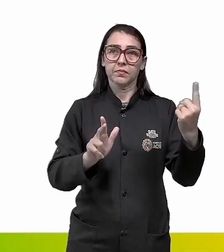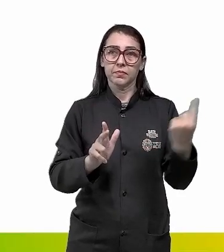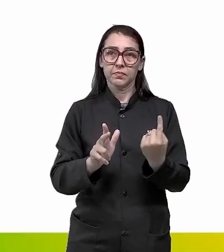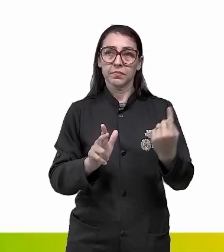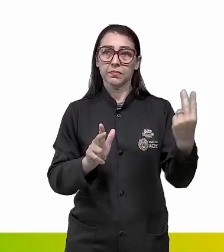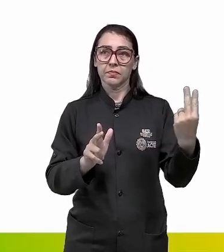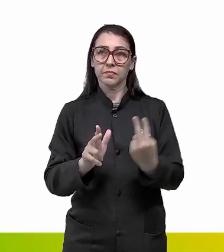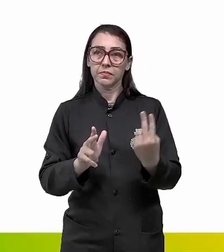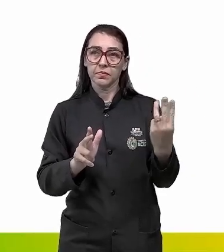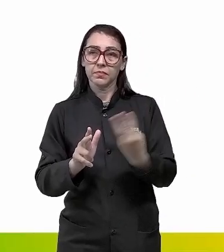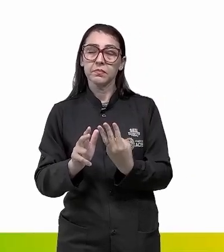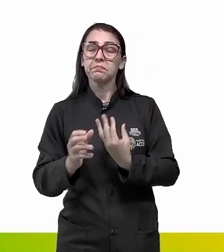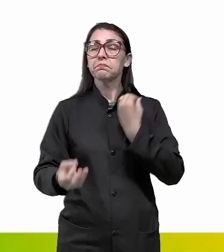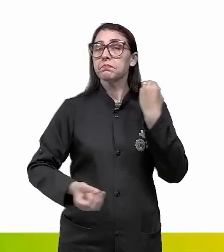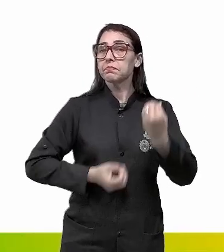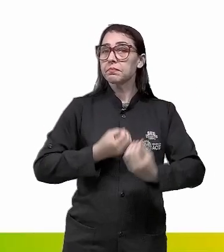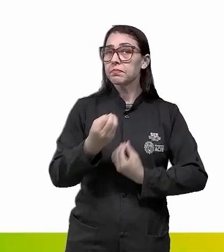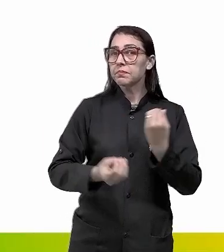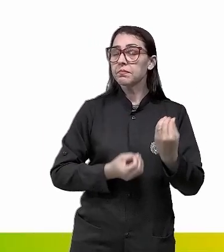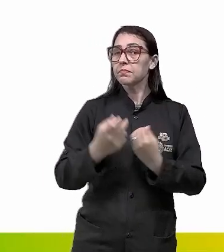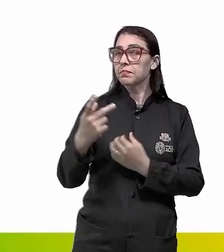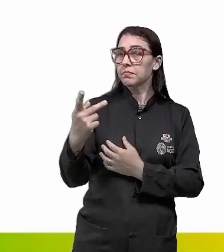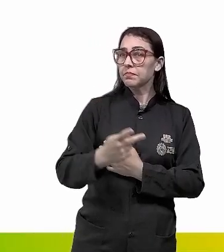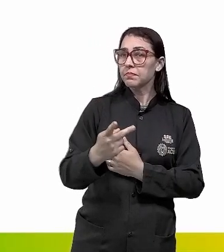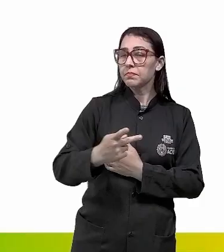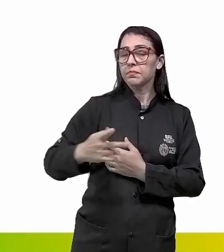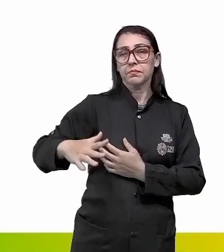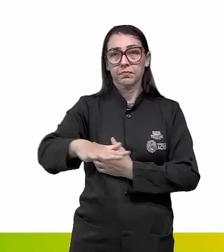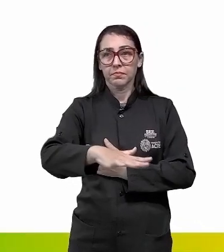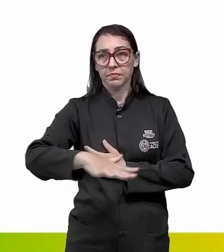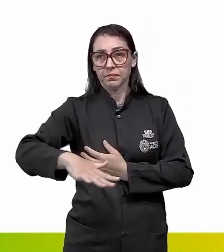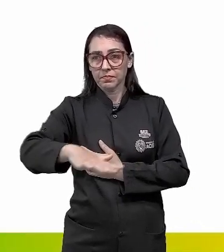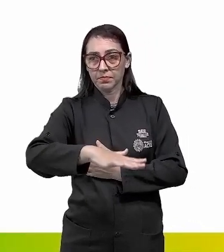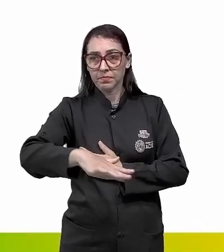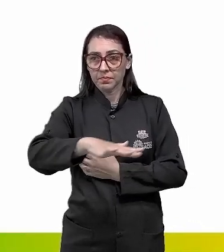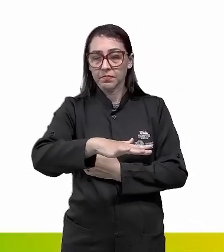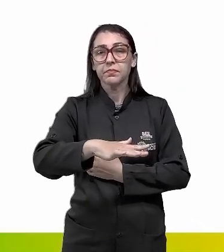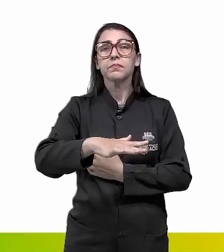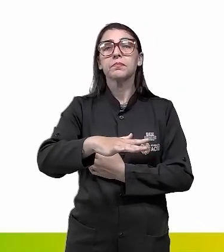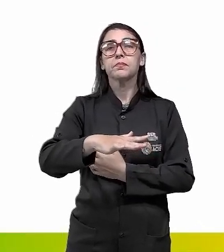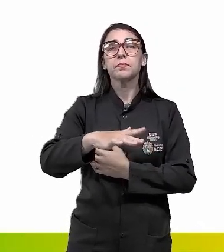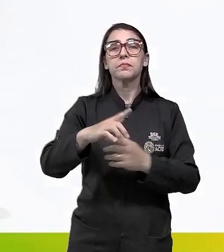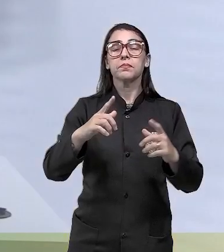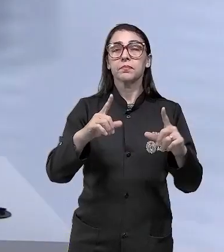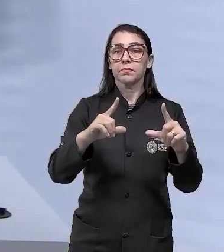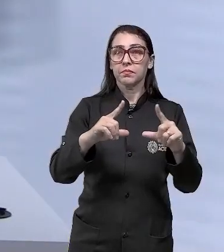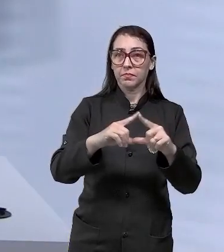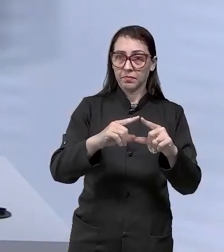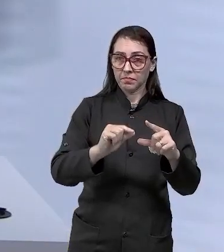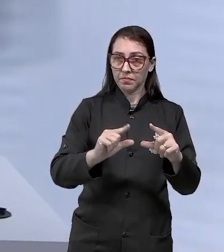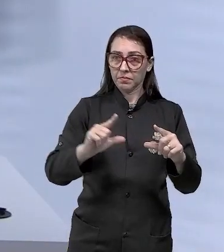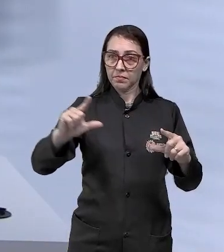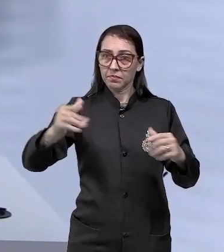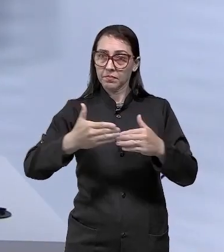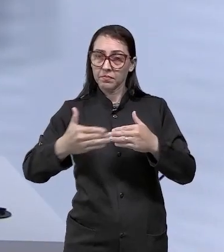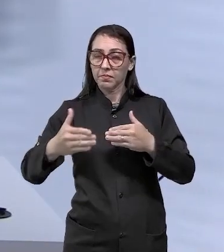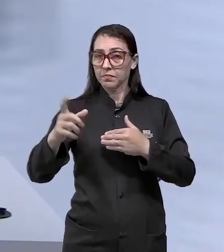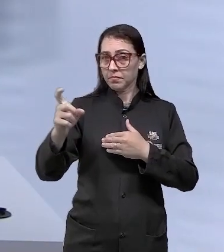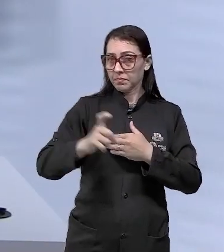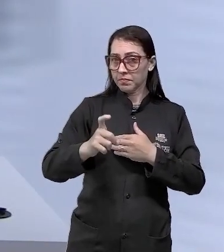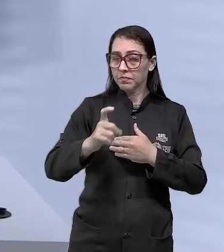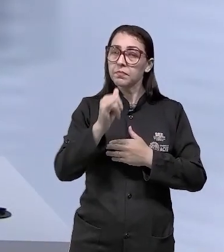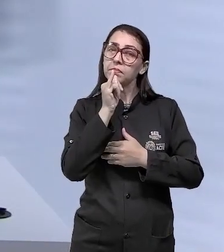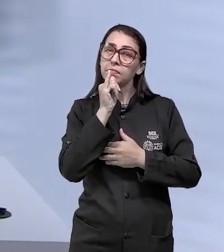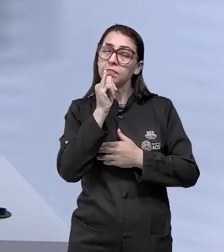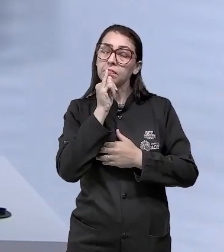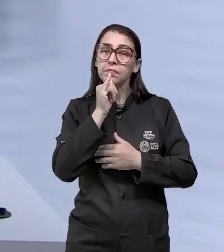que se comporta o perímetro e a área desses triângulos que têm os lados aumentados a partir daquele que mede x, por